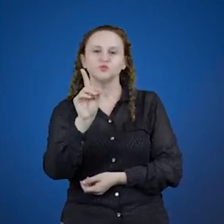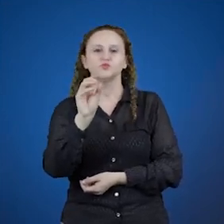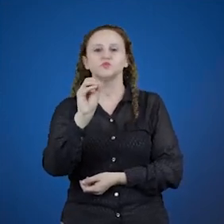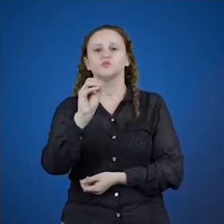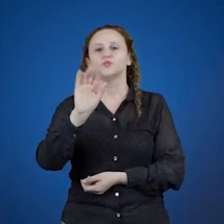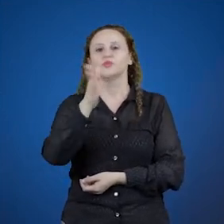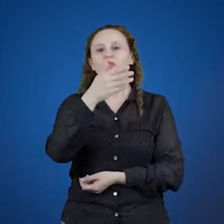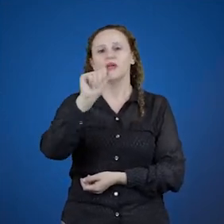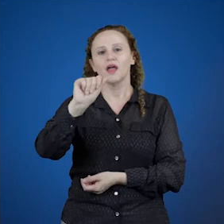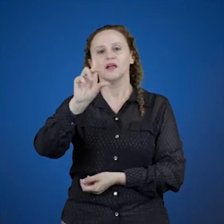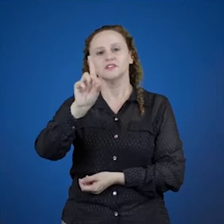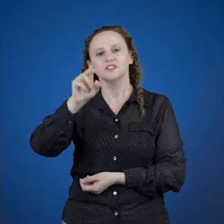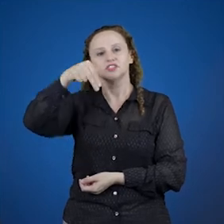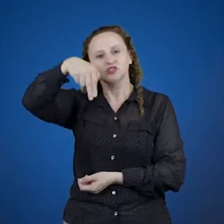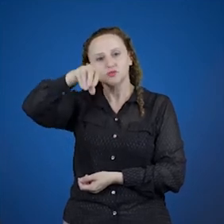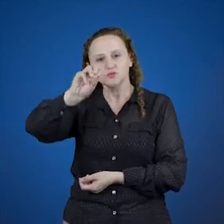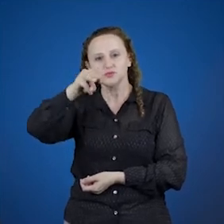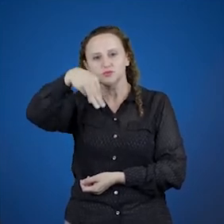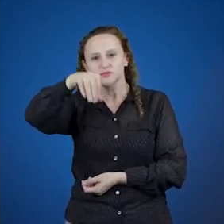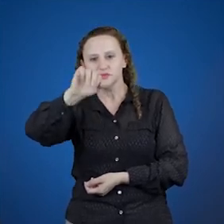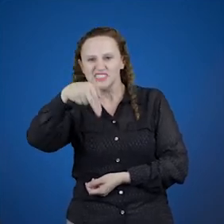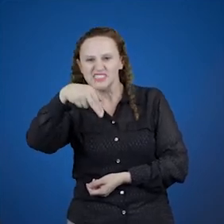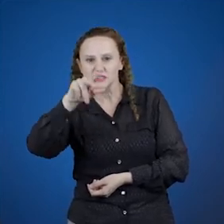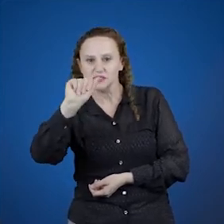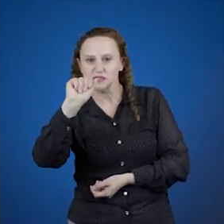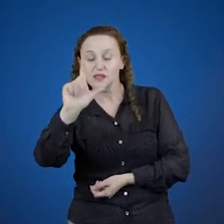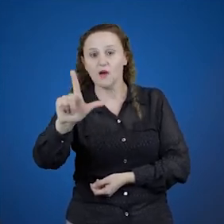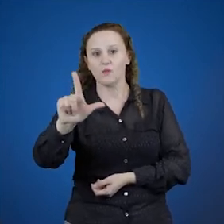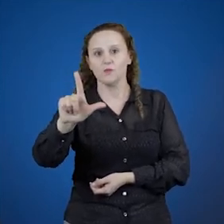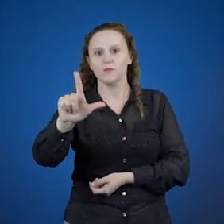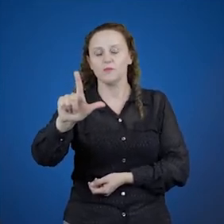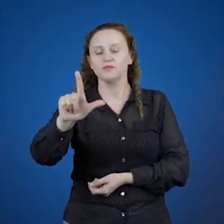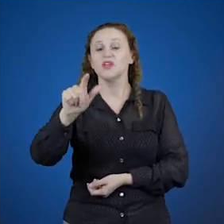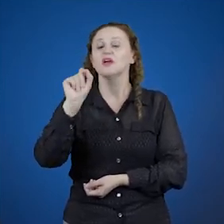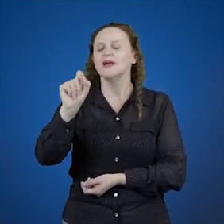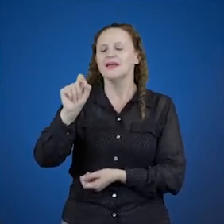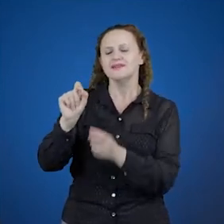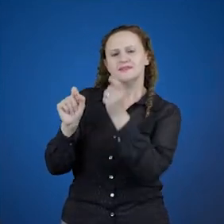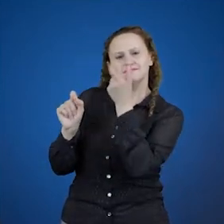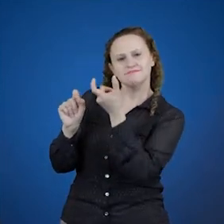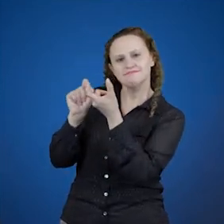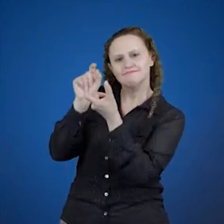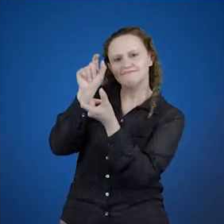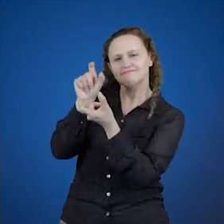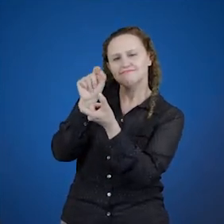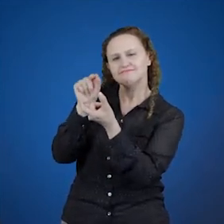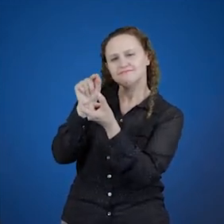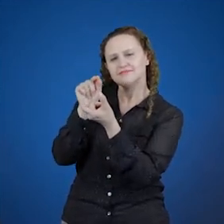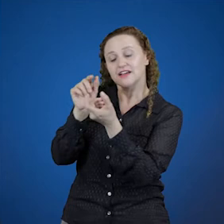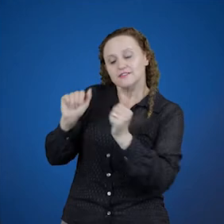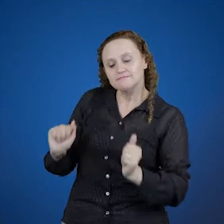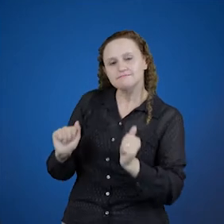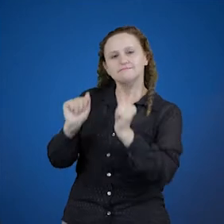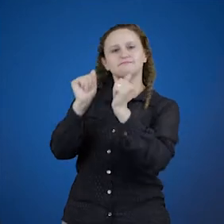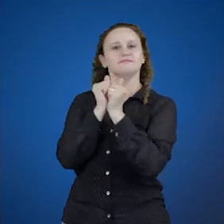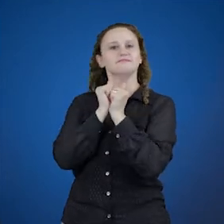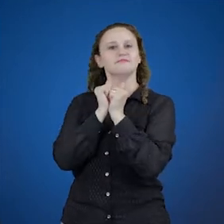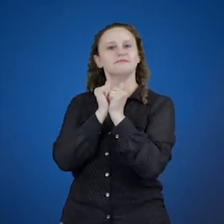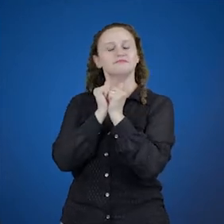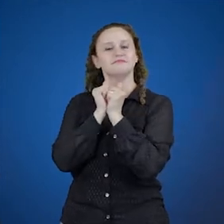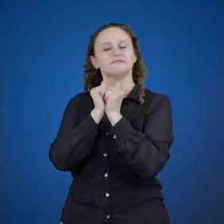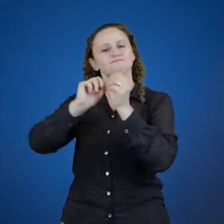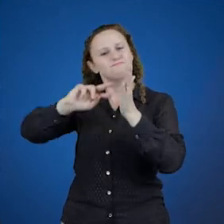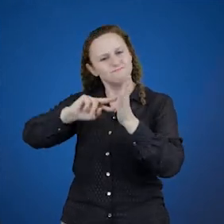restritivo o que que é isso observe a palavra adjunto significa estar